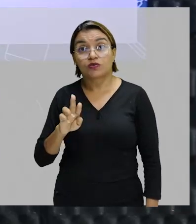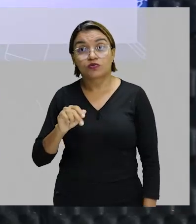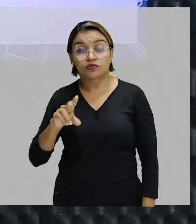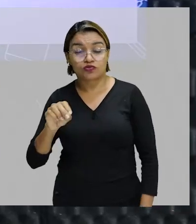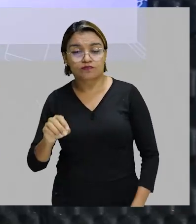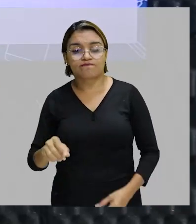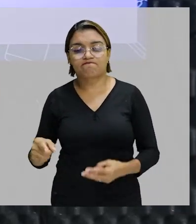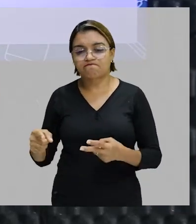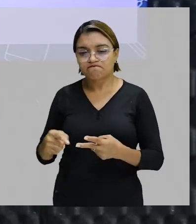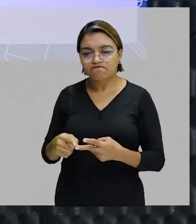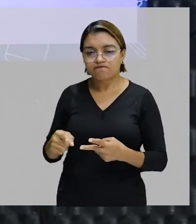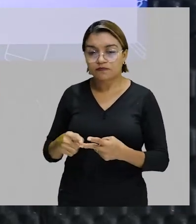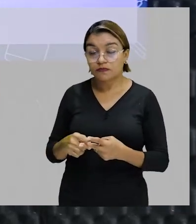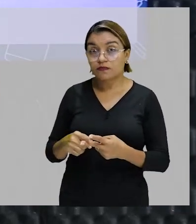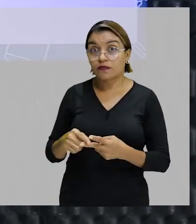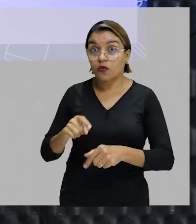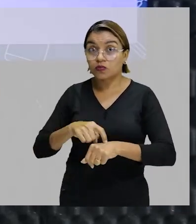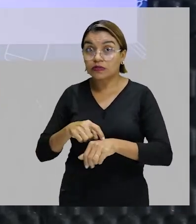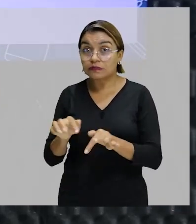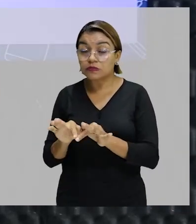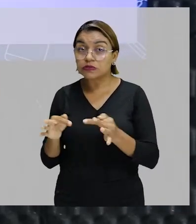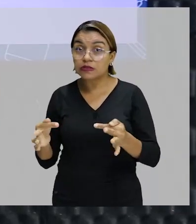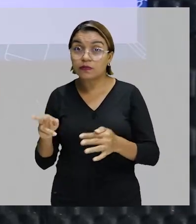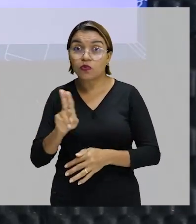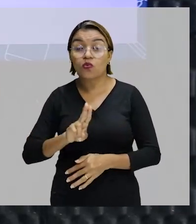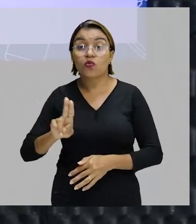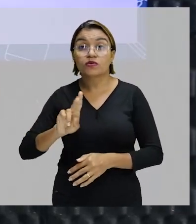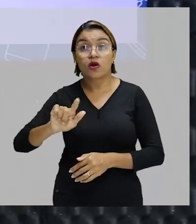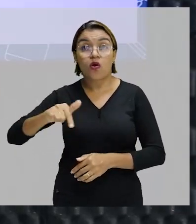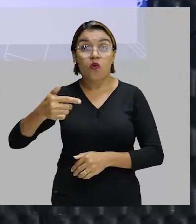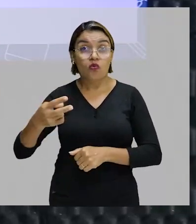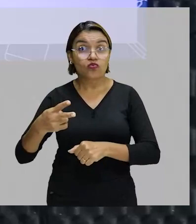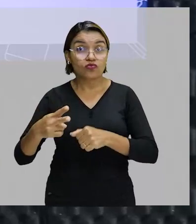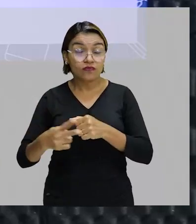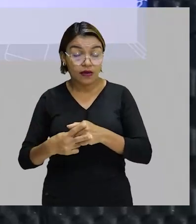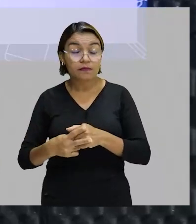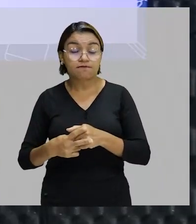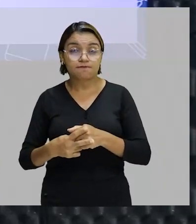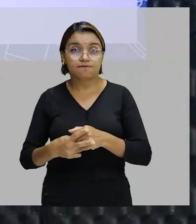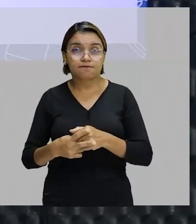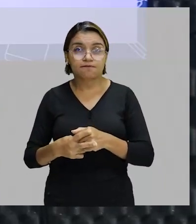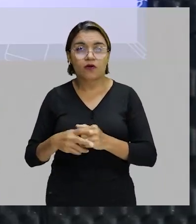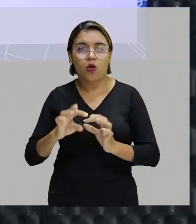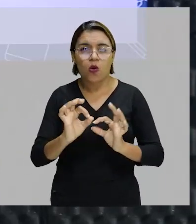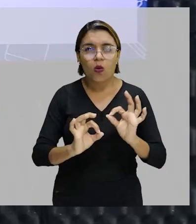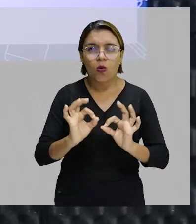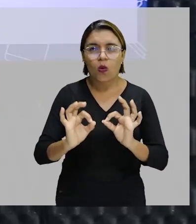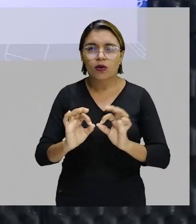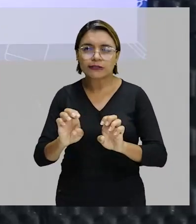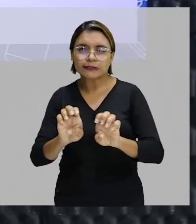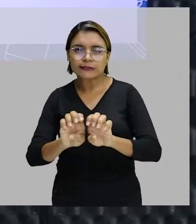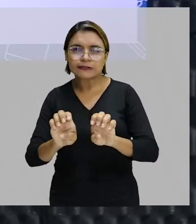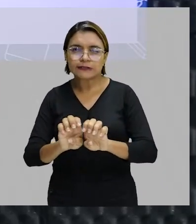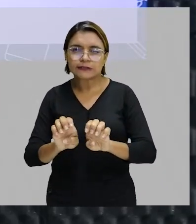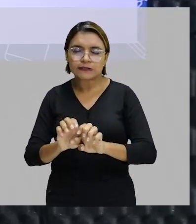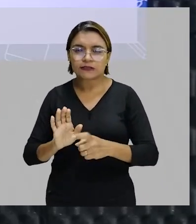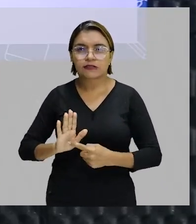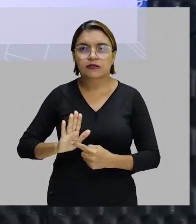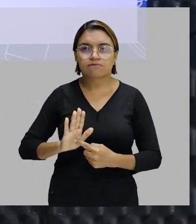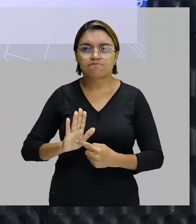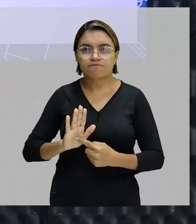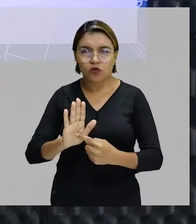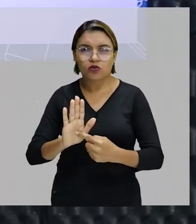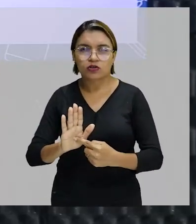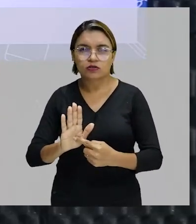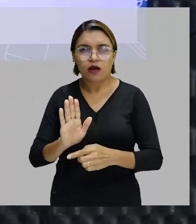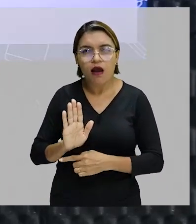Se você tem um tempo simples, nós vamos usar um outro verbo auxiliar. Então, são organizações ou estruturas que te ajudam